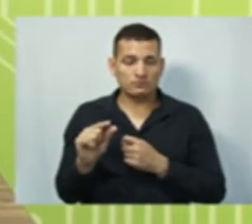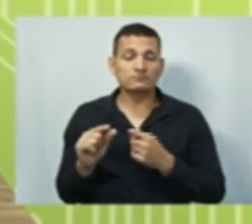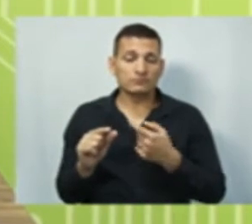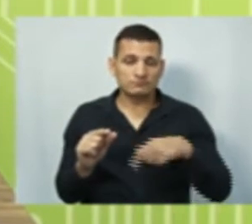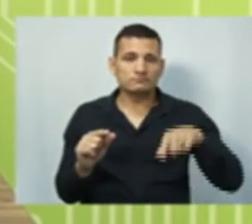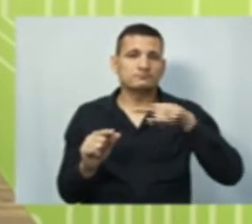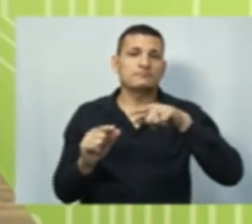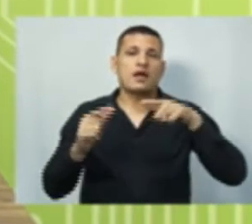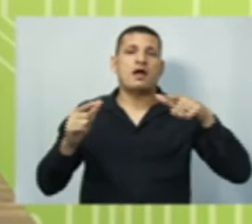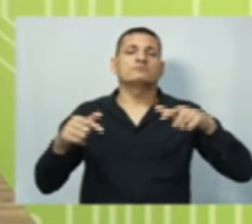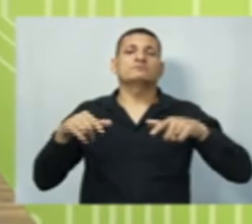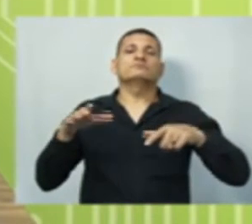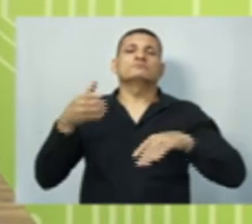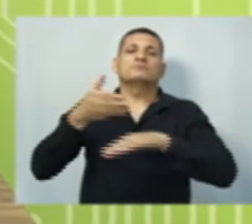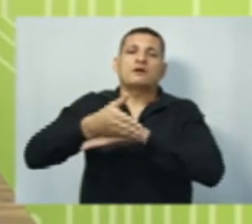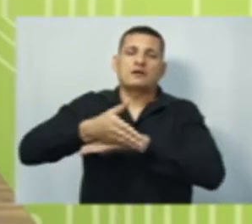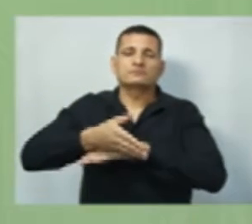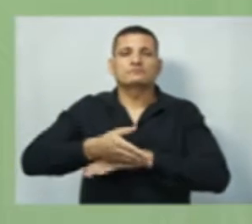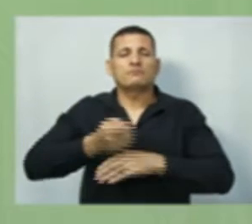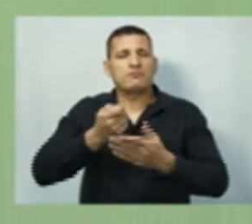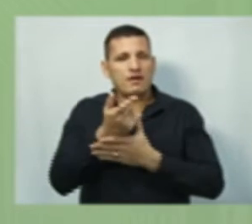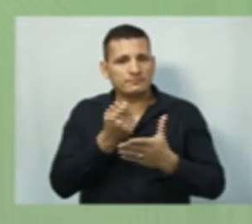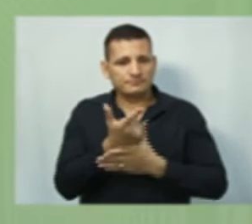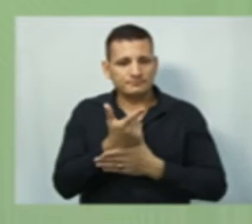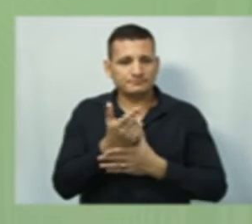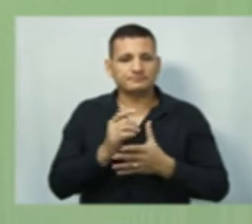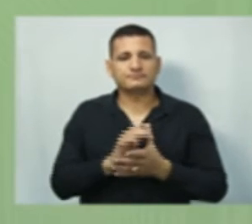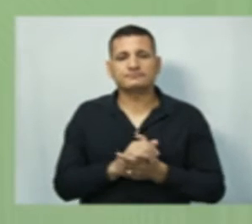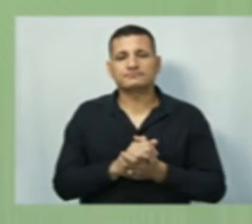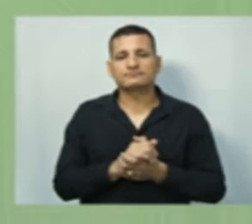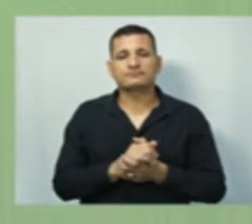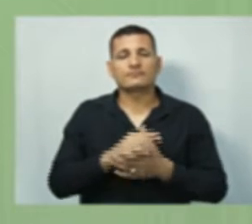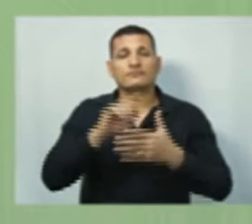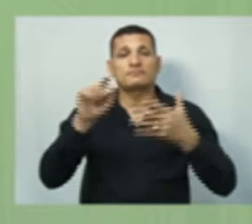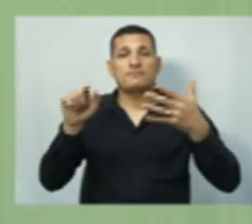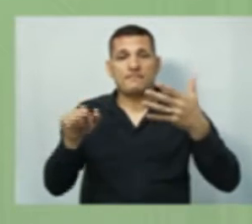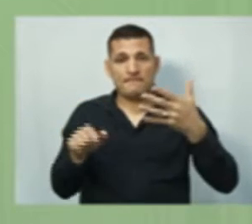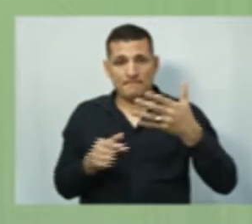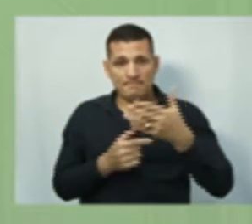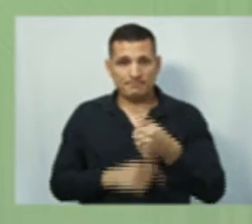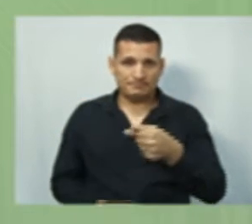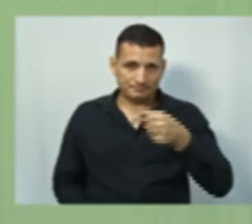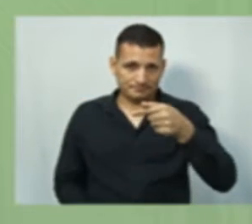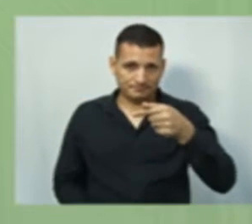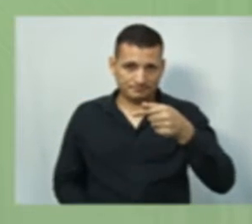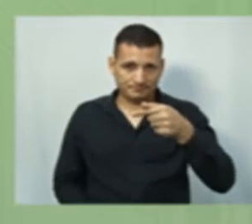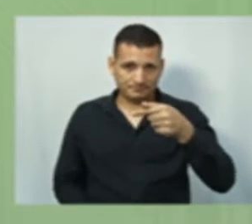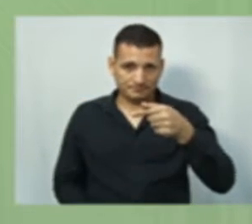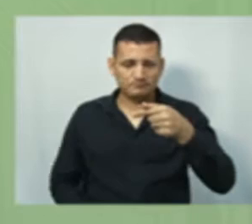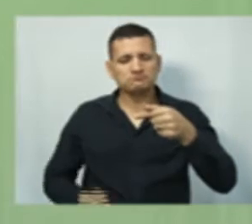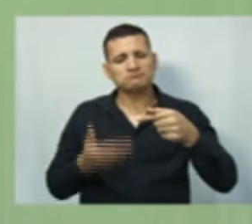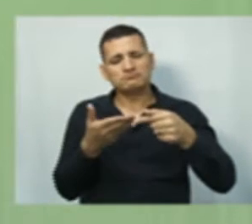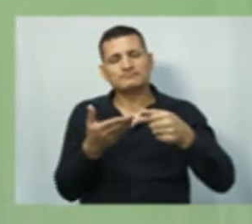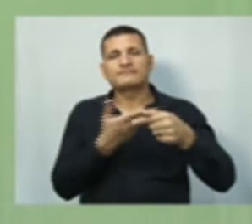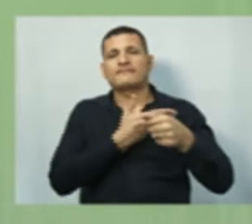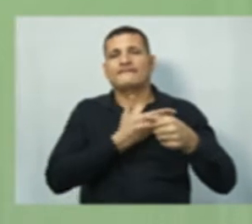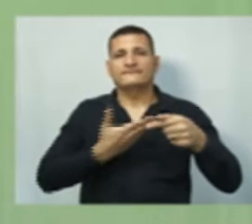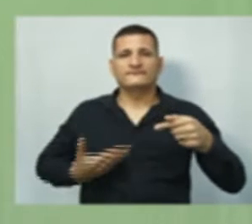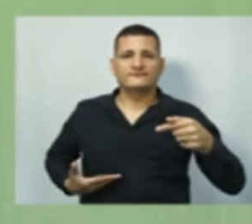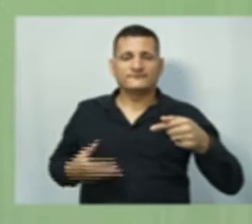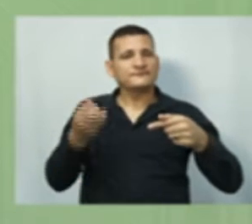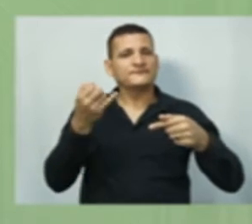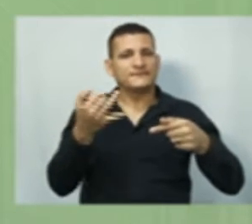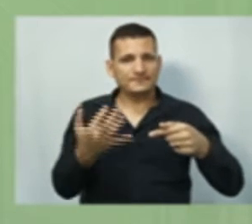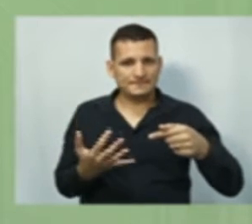consumo nós teremos. Também linkado com o nosso princípio número 7, que vai tratar do governo. A gente fala